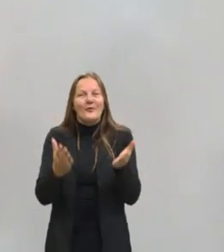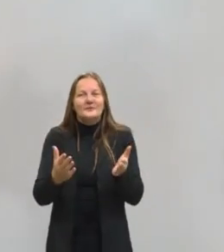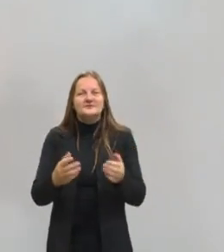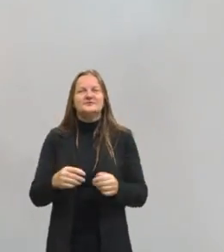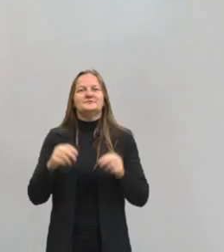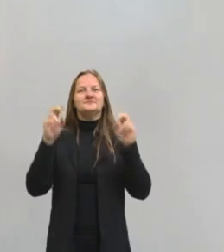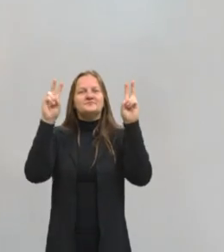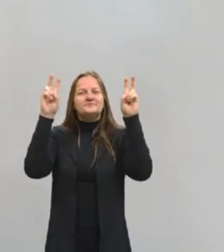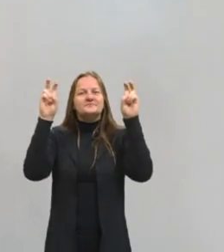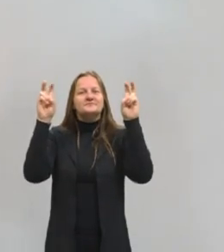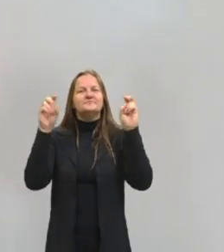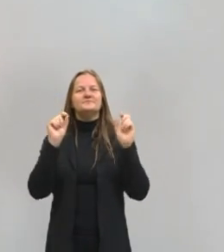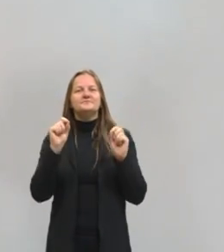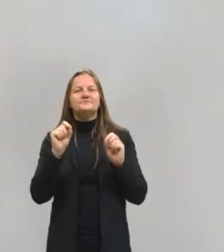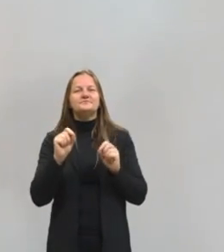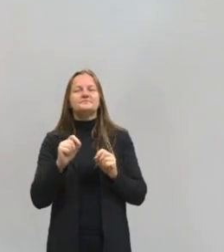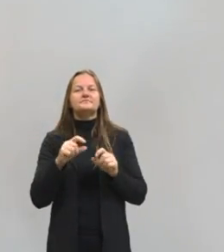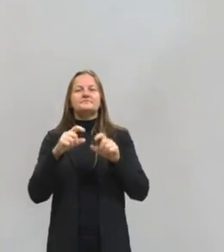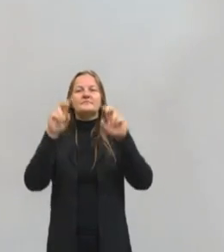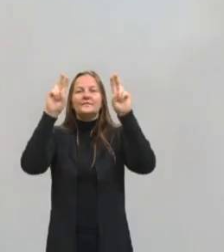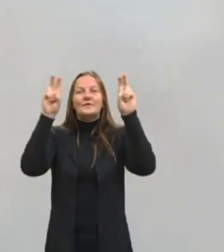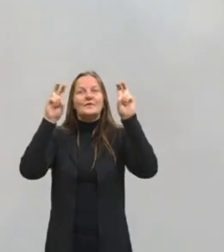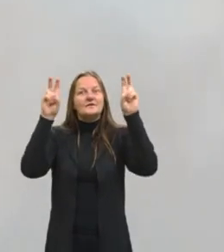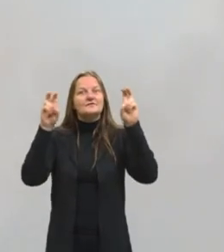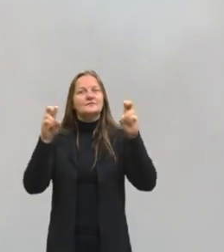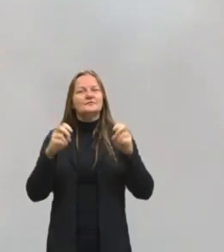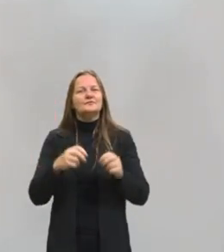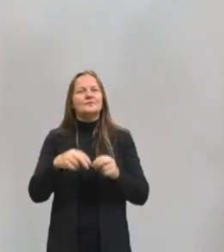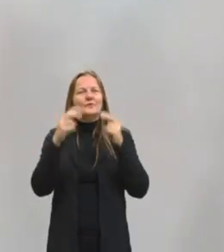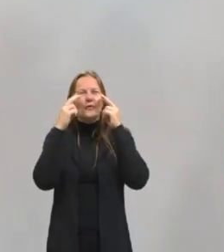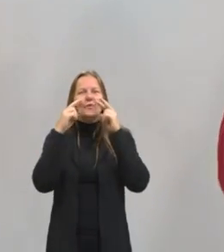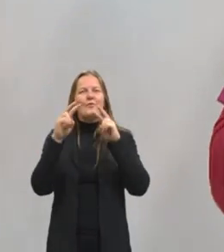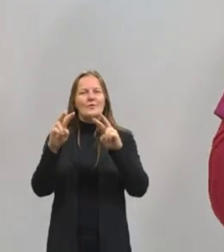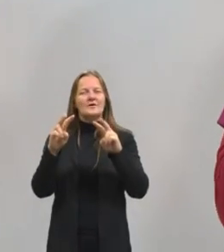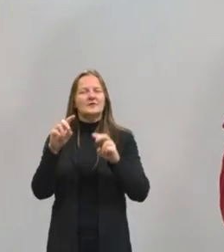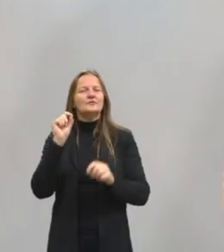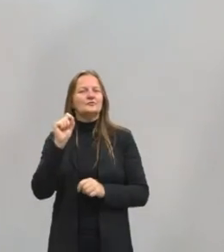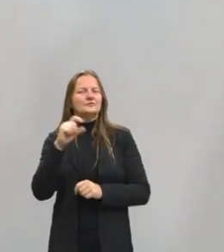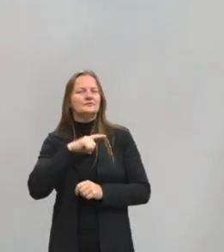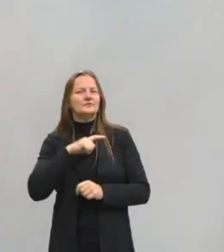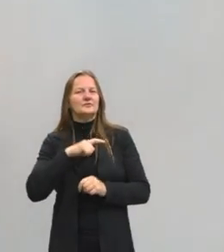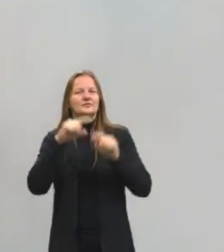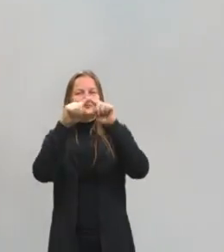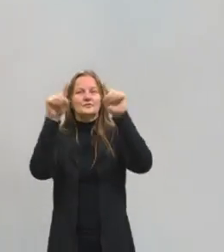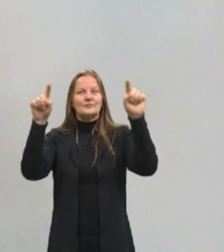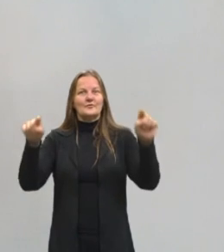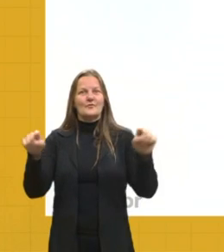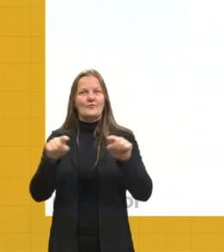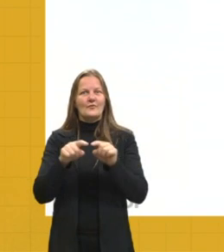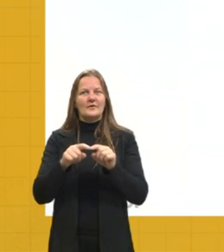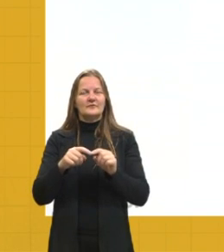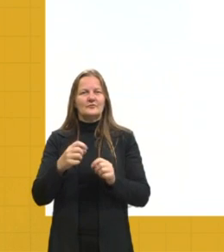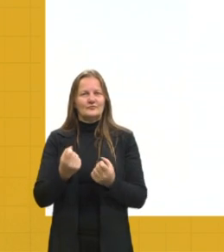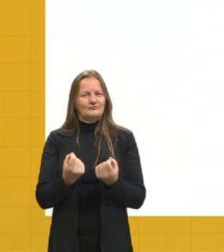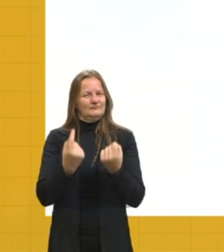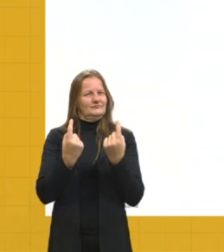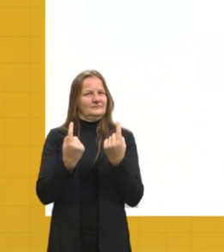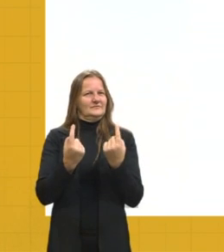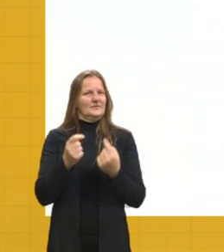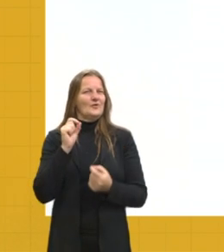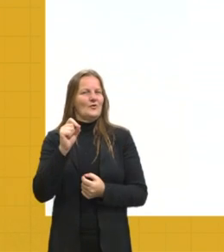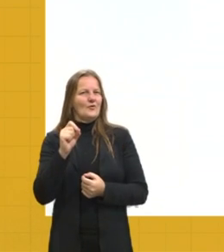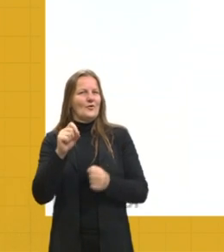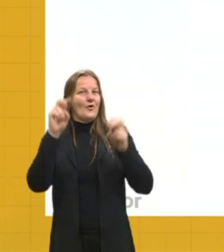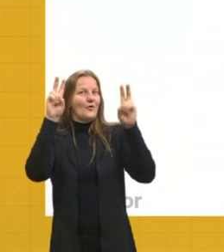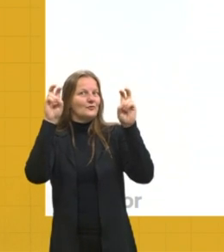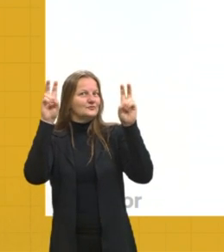falar um pouquinho sobre um assunto que, assim, olhando o que a gente tem aqui no quadro, vocês vão achar muito estranho, porque o